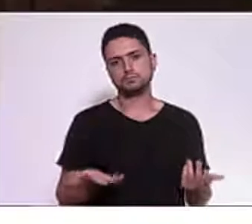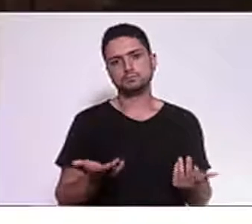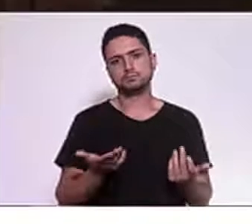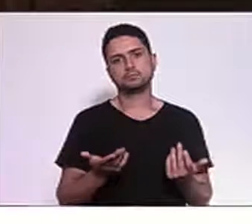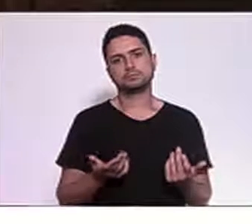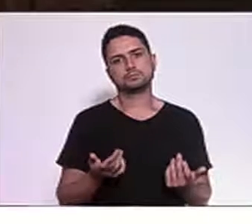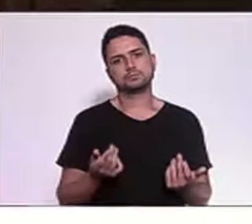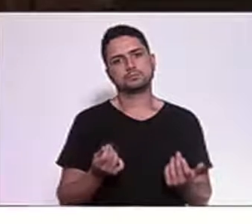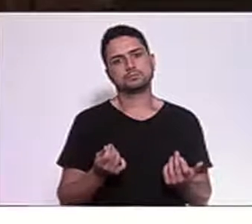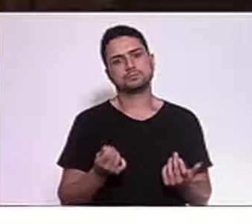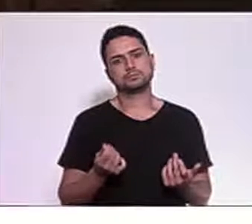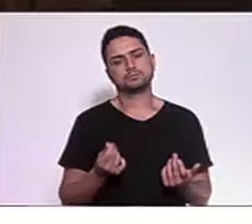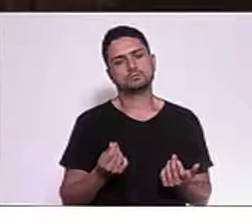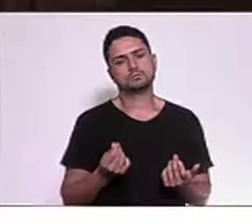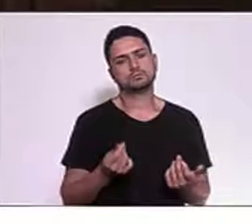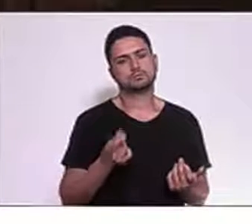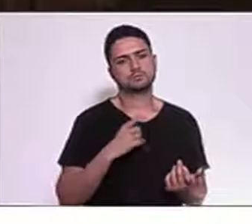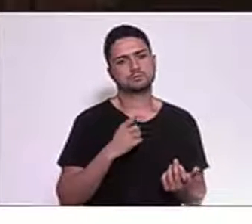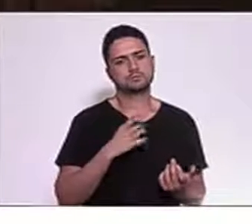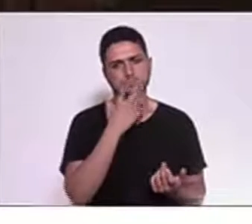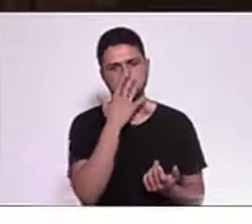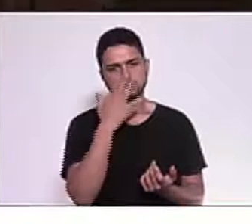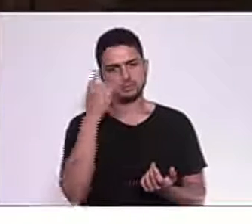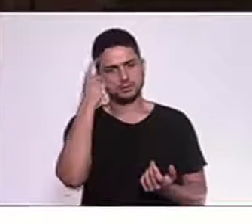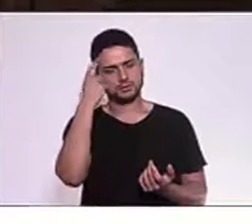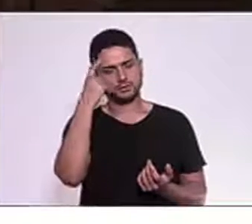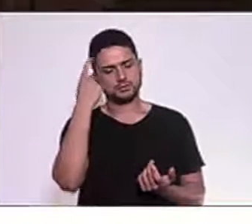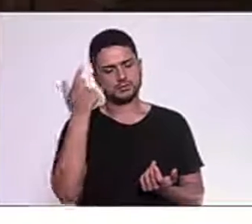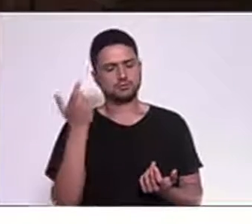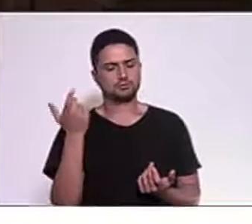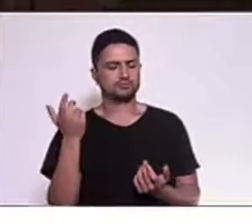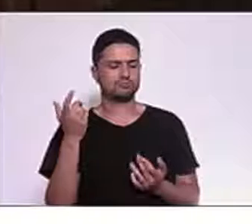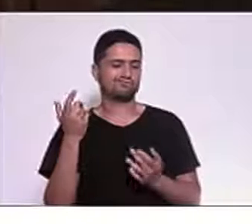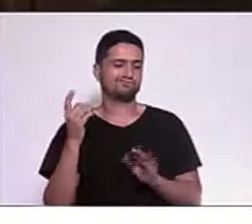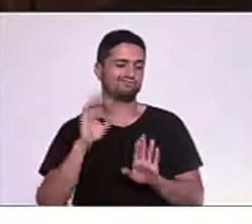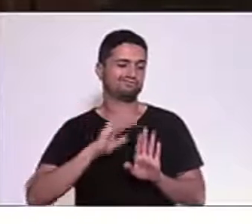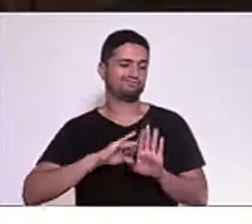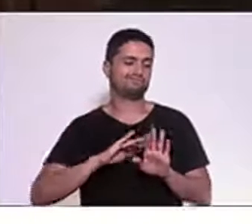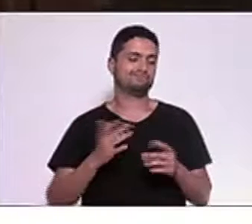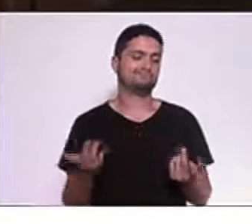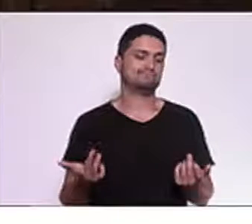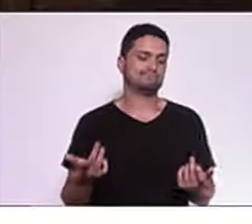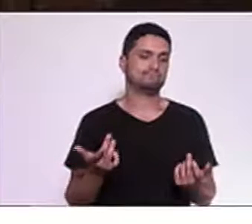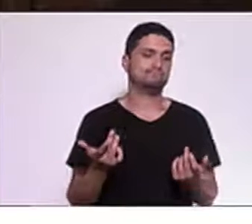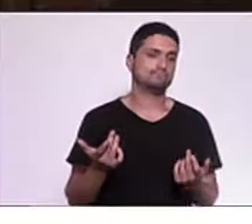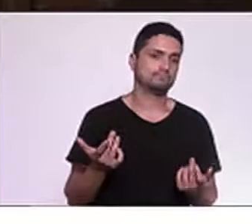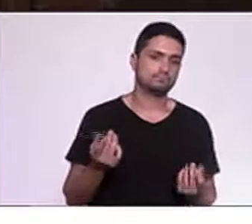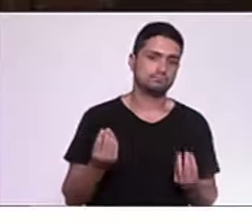tom, com esta linha de argumentação, com esta concepção, isto é